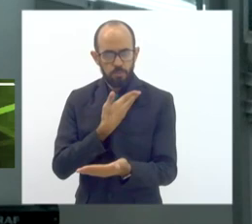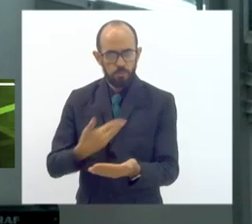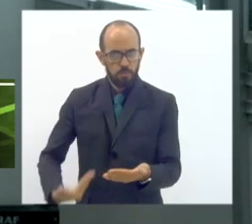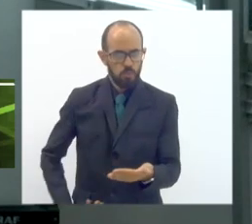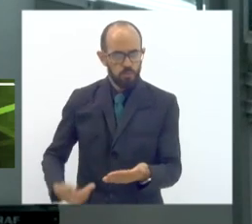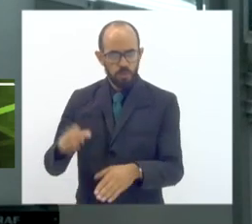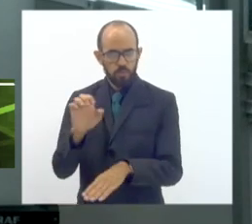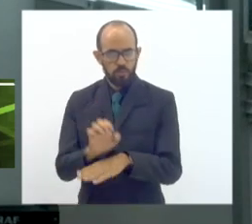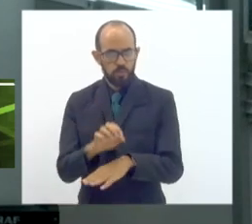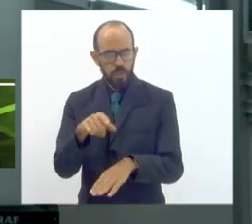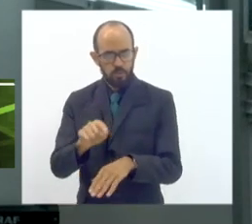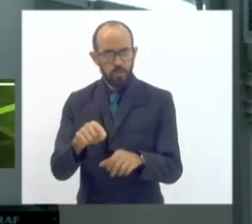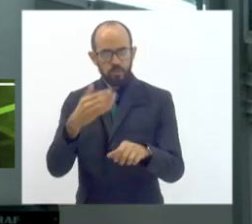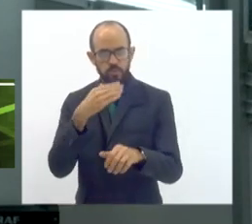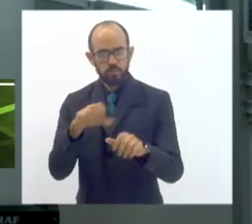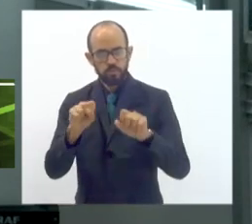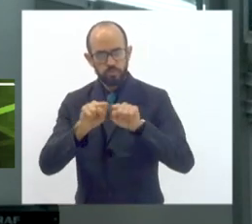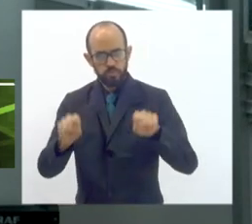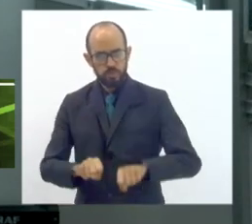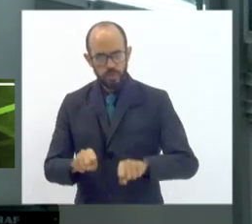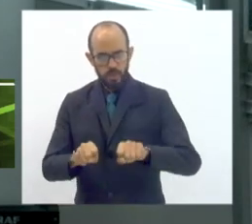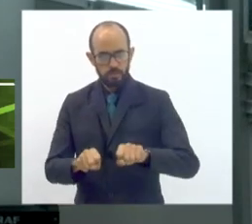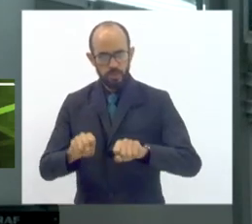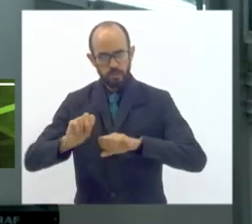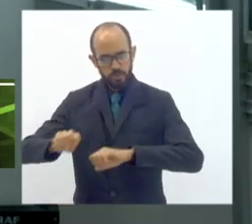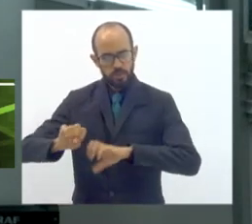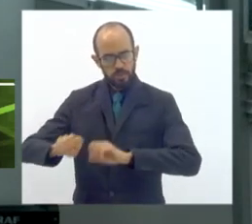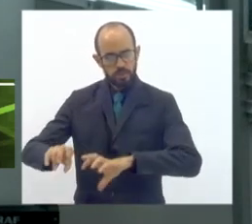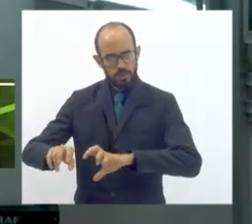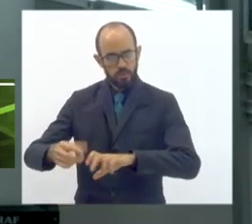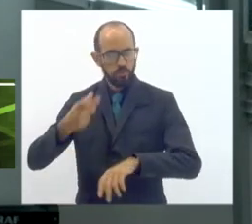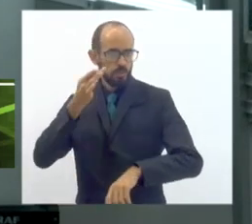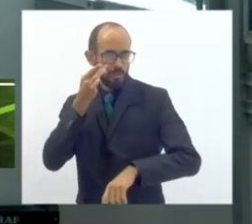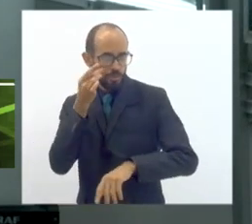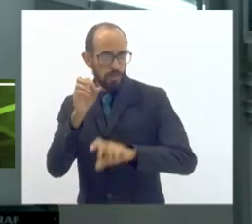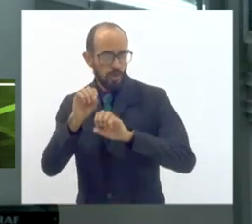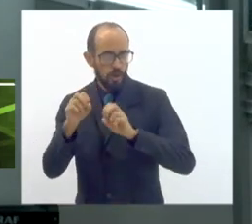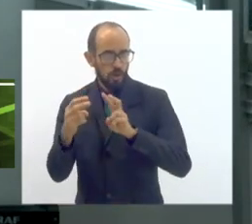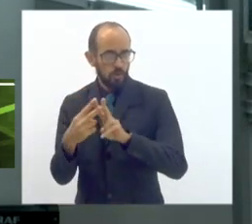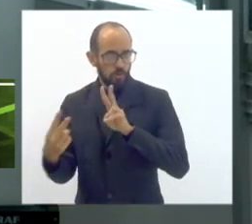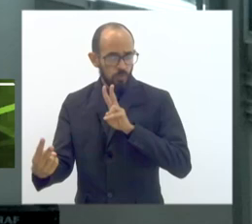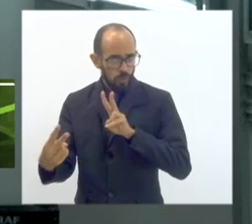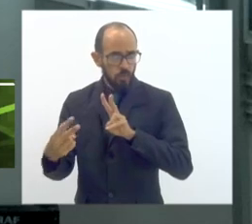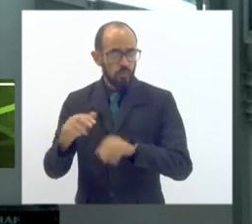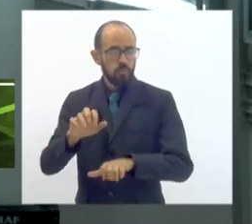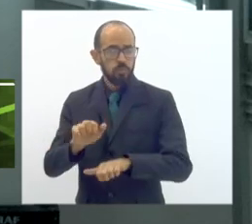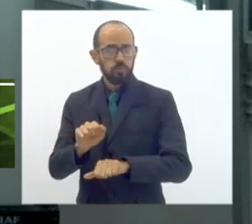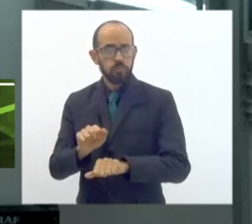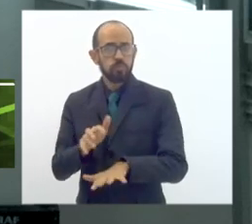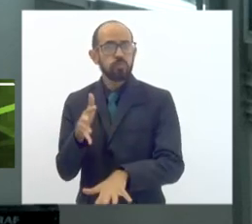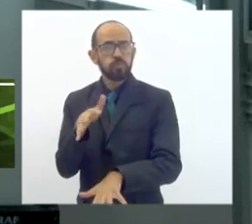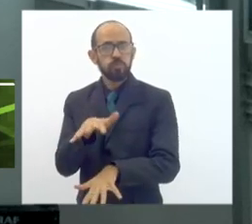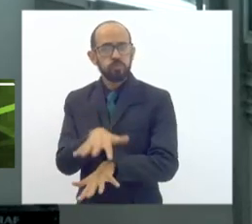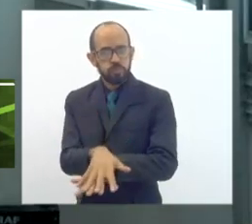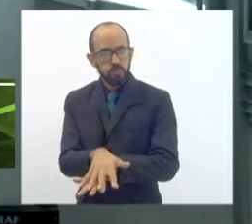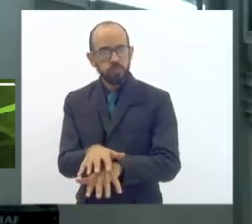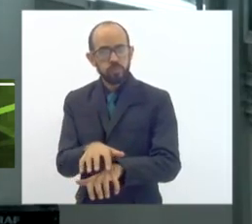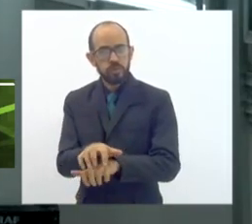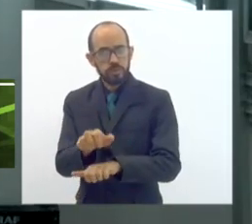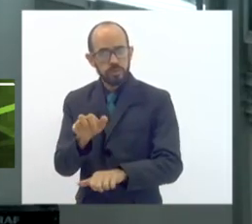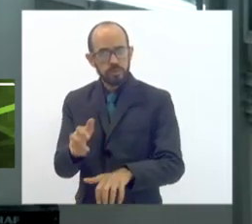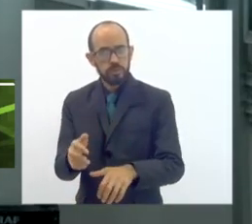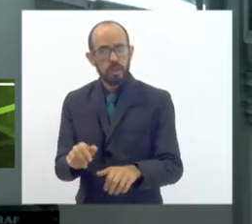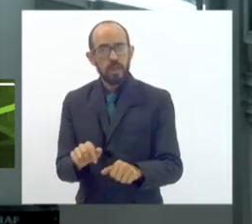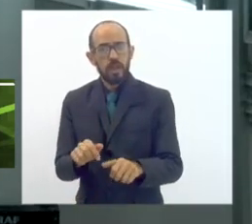uma plataforma de ensino nas modalidades presencial e à distância de forma síncrona, inclusive com capacitação continuada. Já